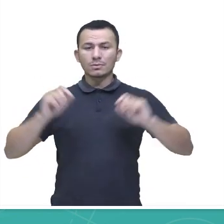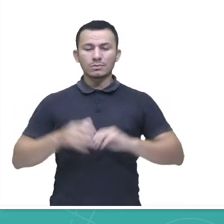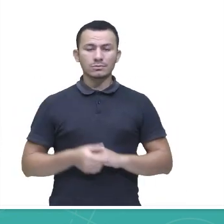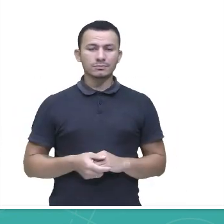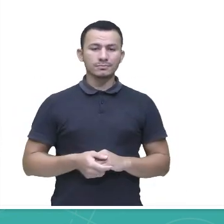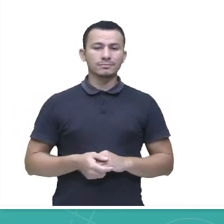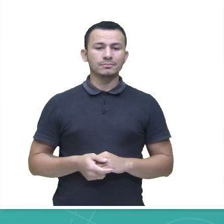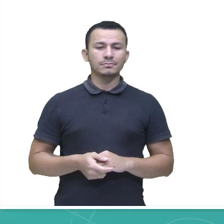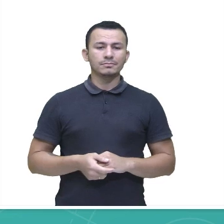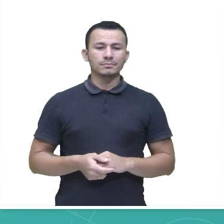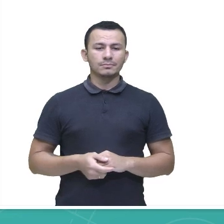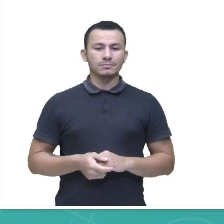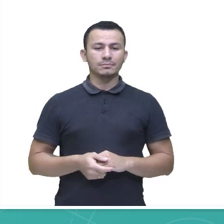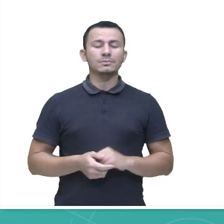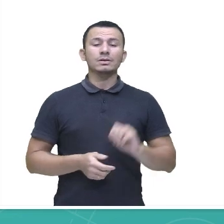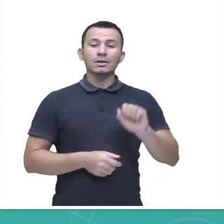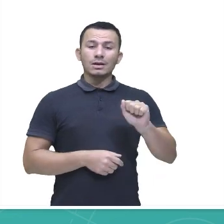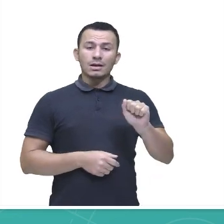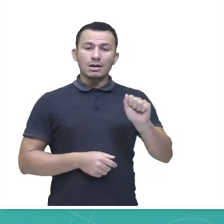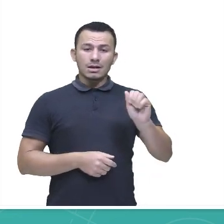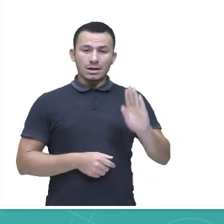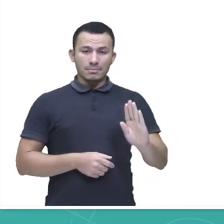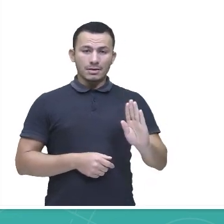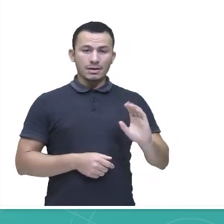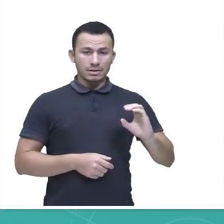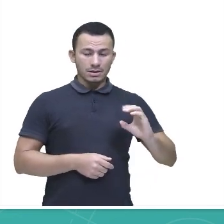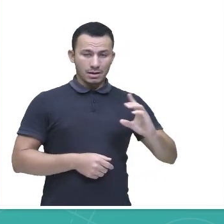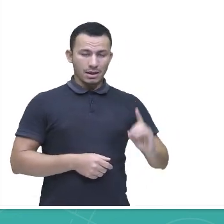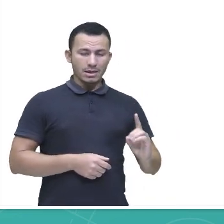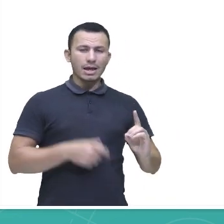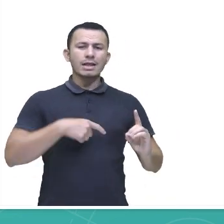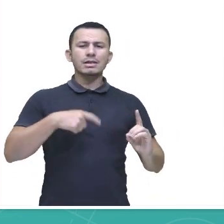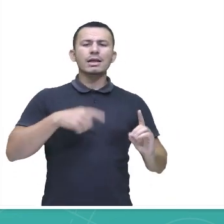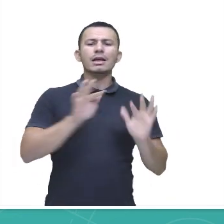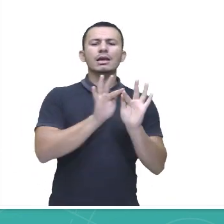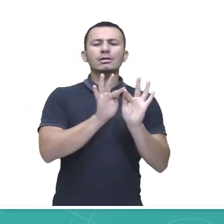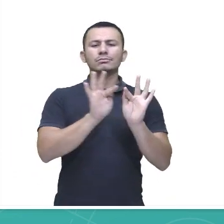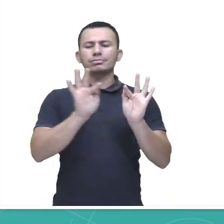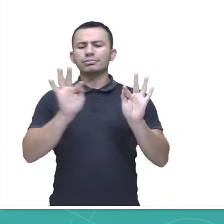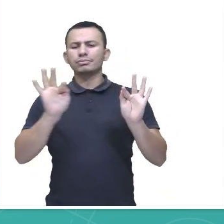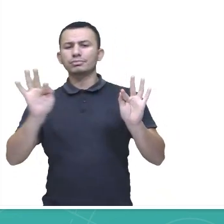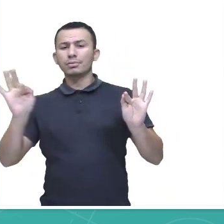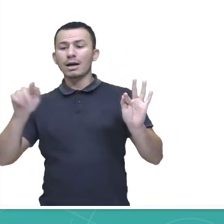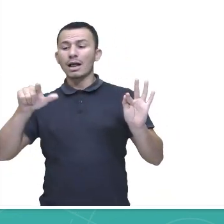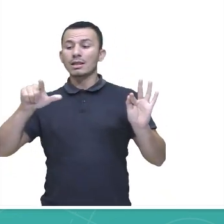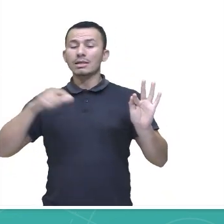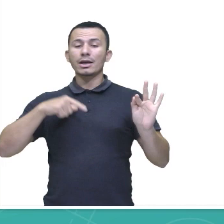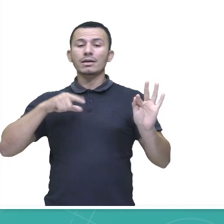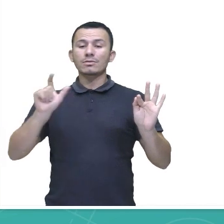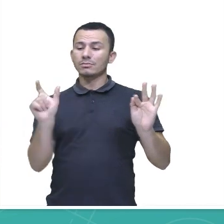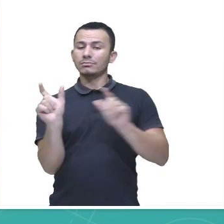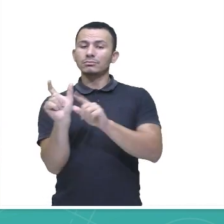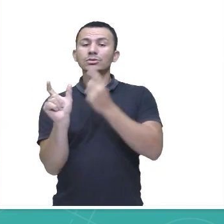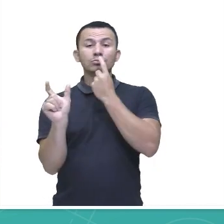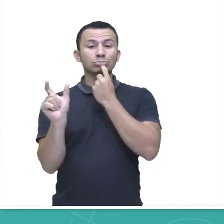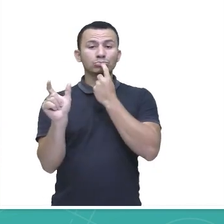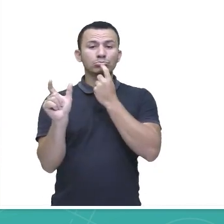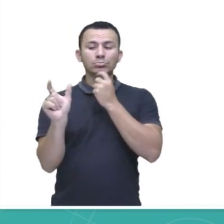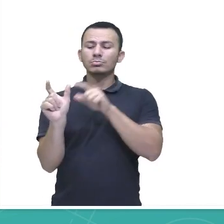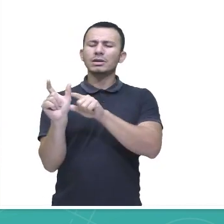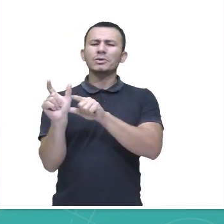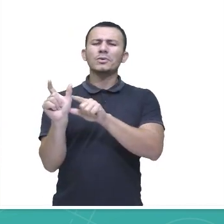assim: em qual das alternativas o enunciado destacado atribui uma ideia